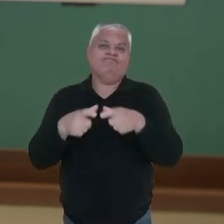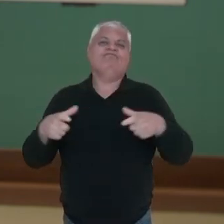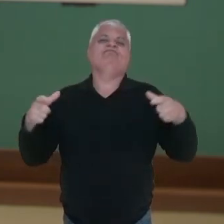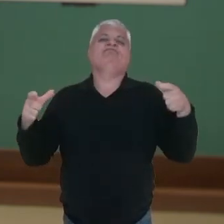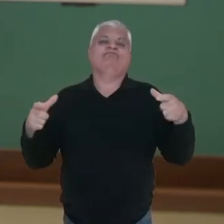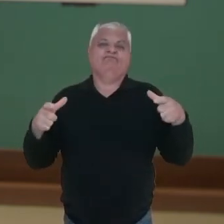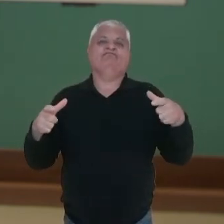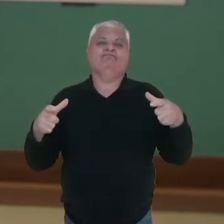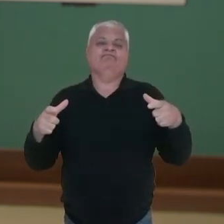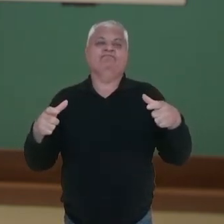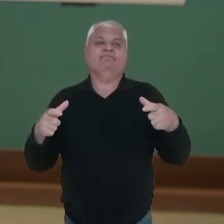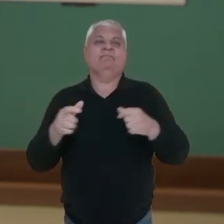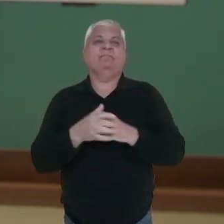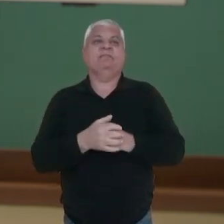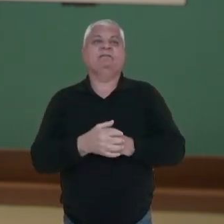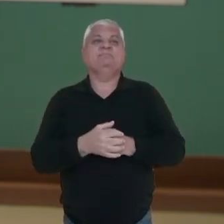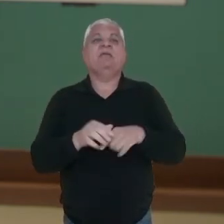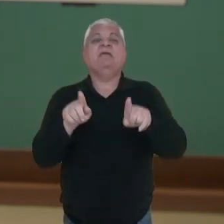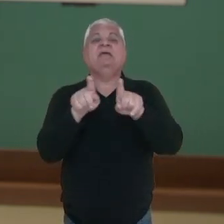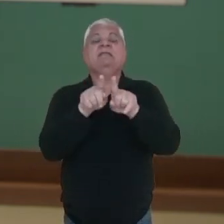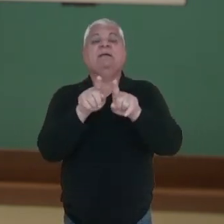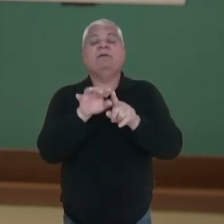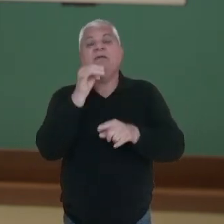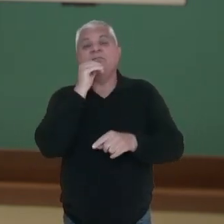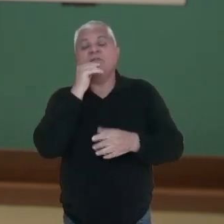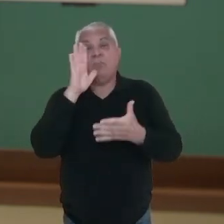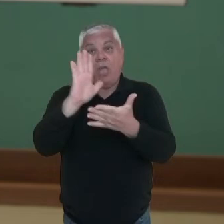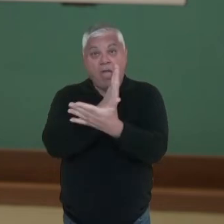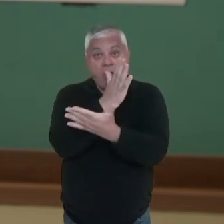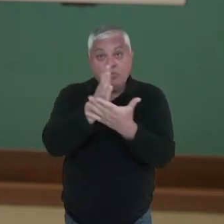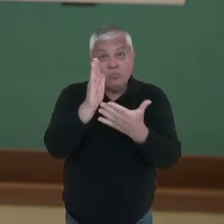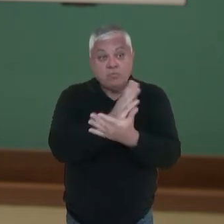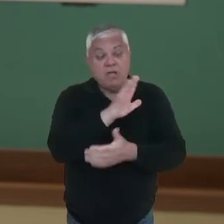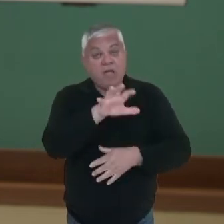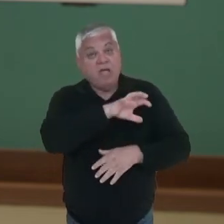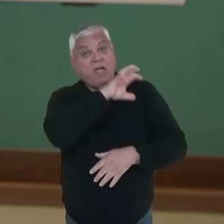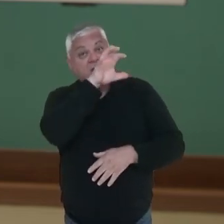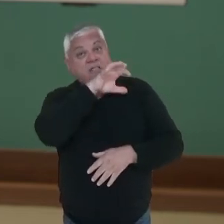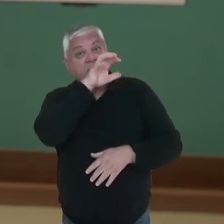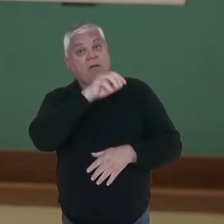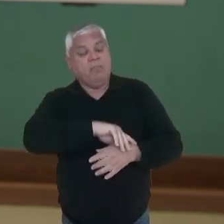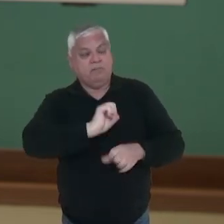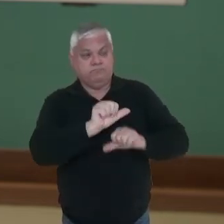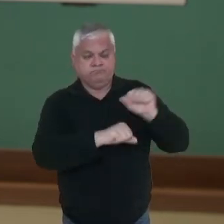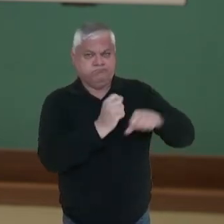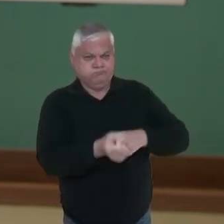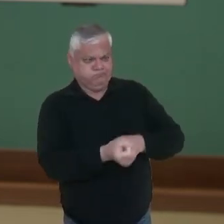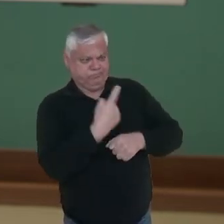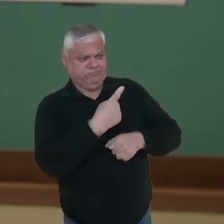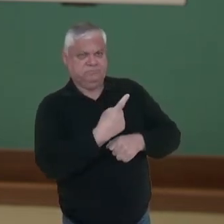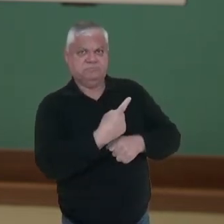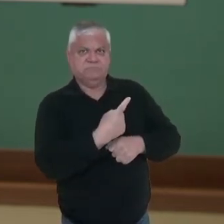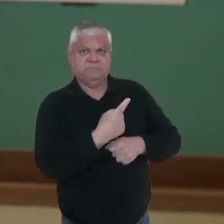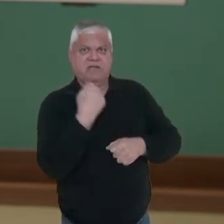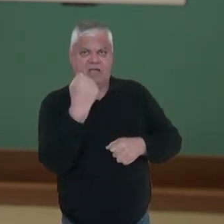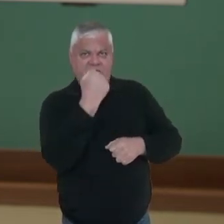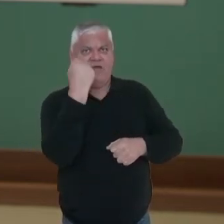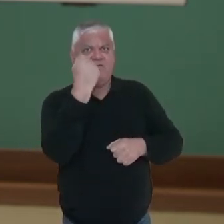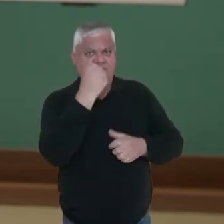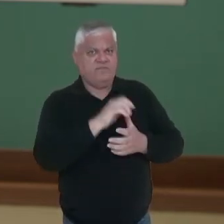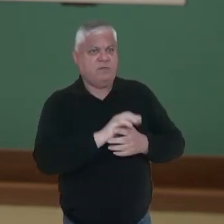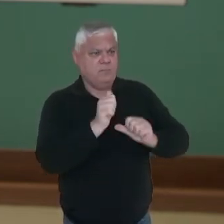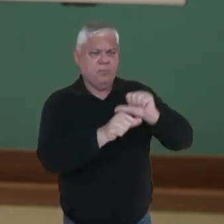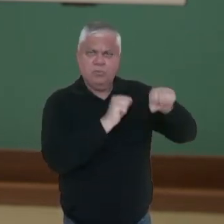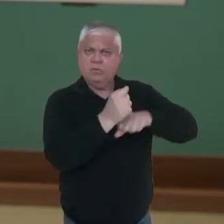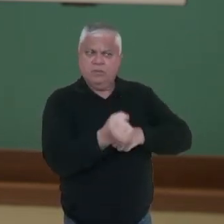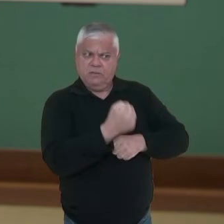desemprego no campo. E alguns animais nesses testes, podem nascer com mutações graves. Também pode